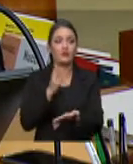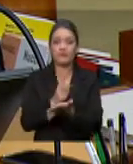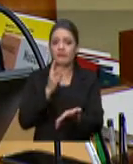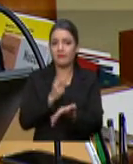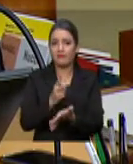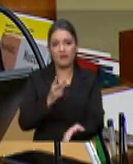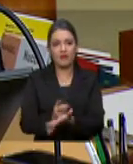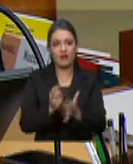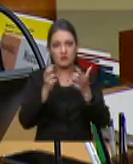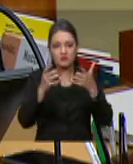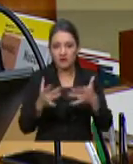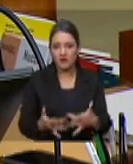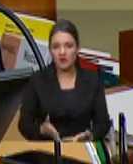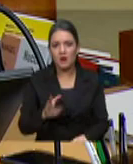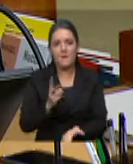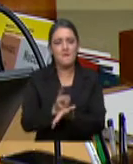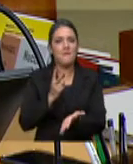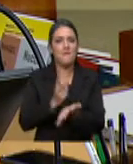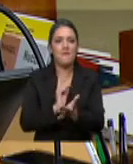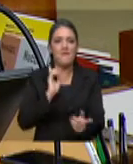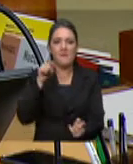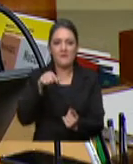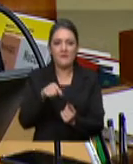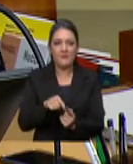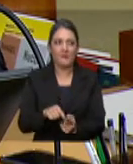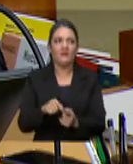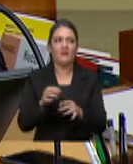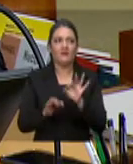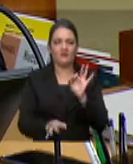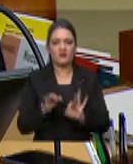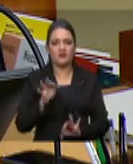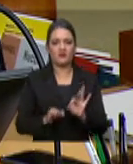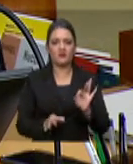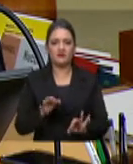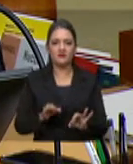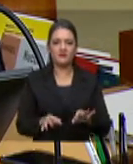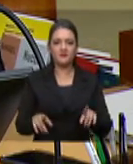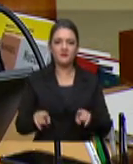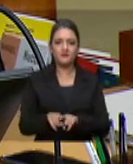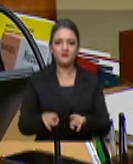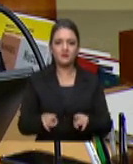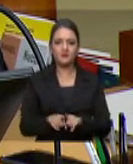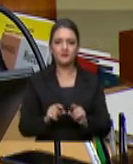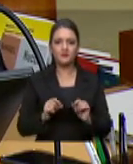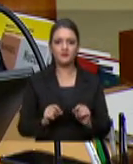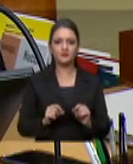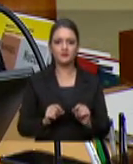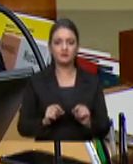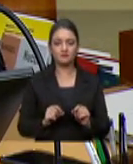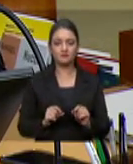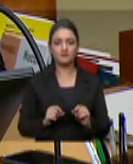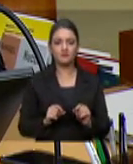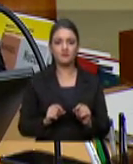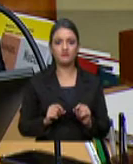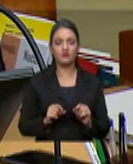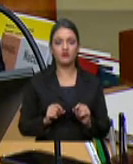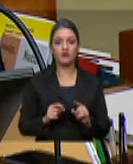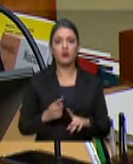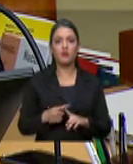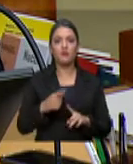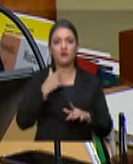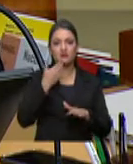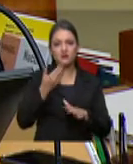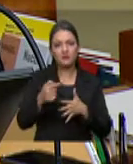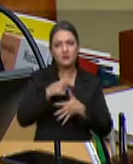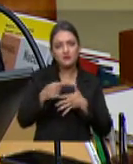fundamentação jurídica. E também porque parte, pelo menos um dos